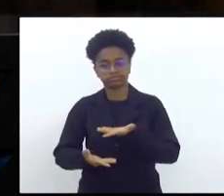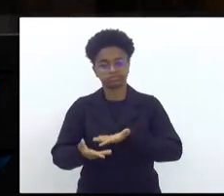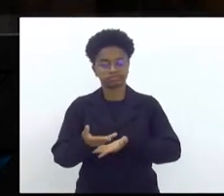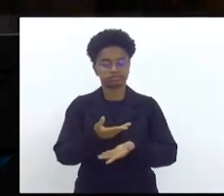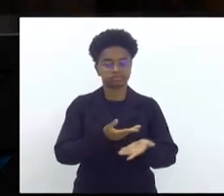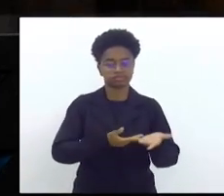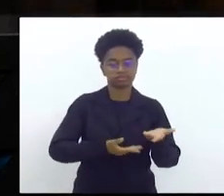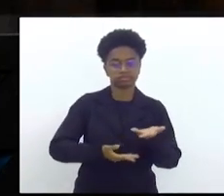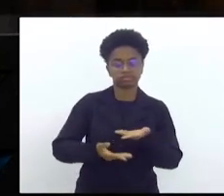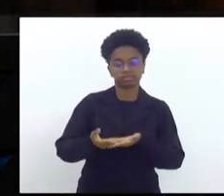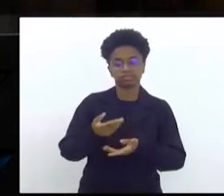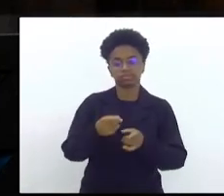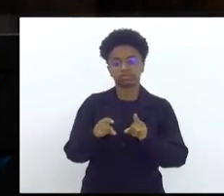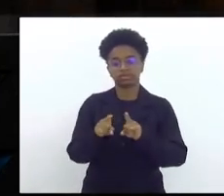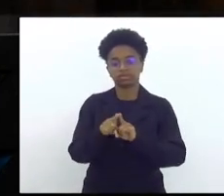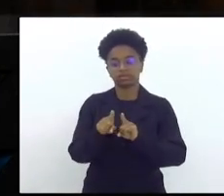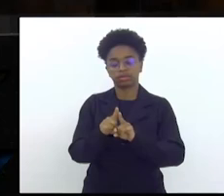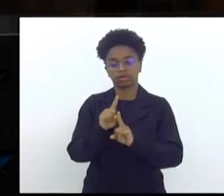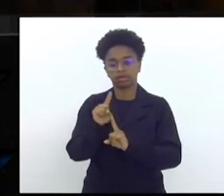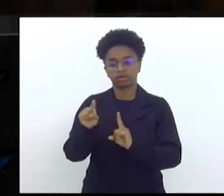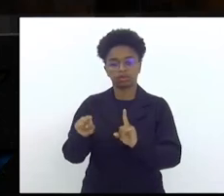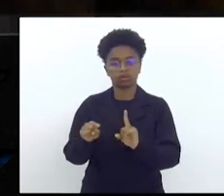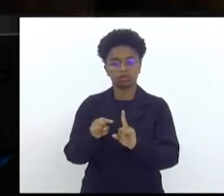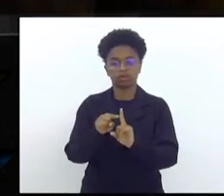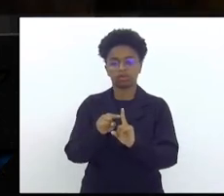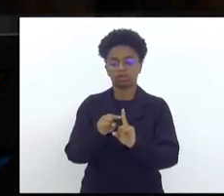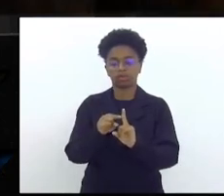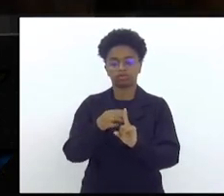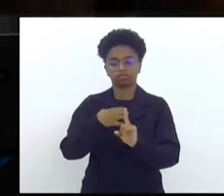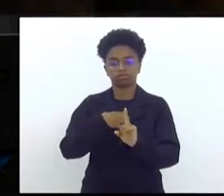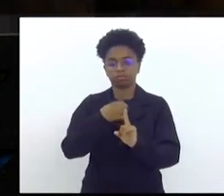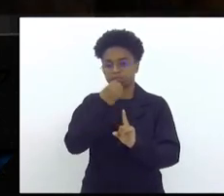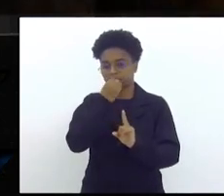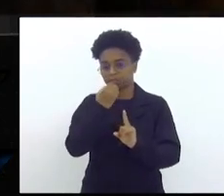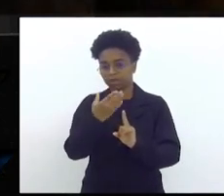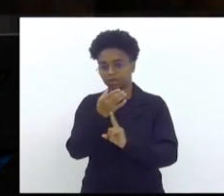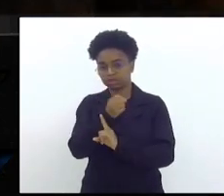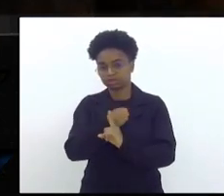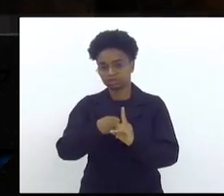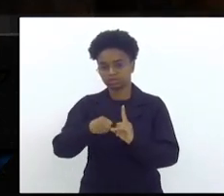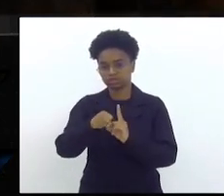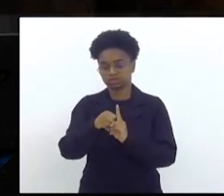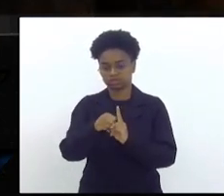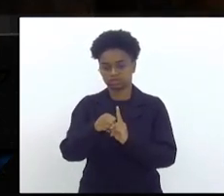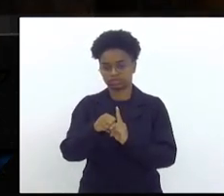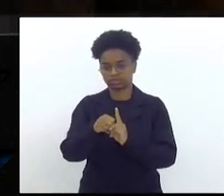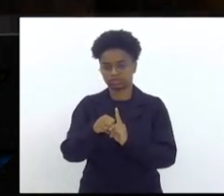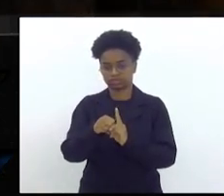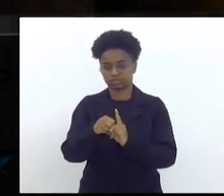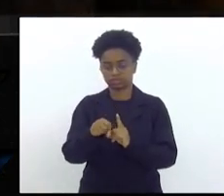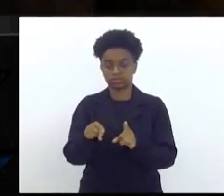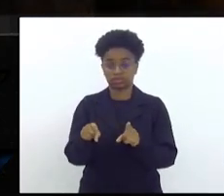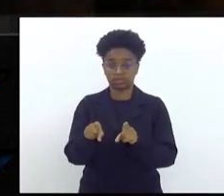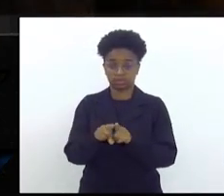e visar o bem-estar social salientei